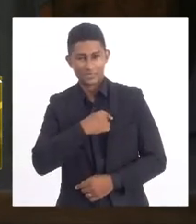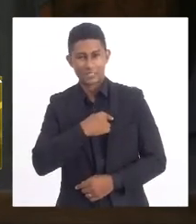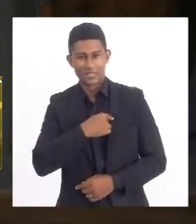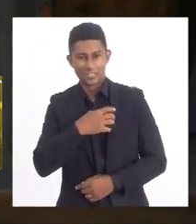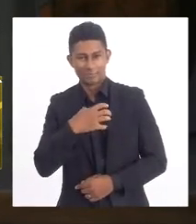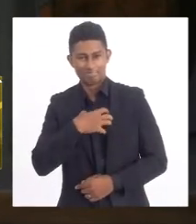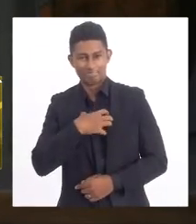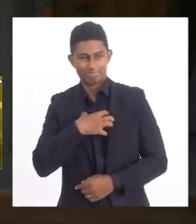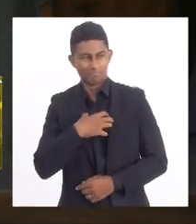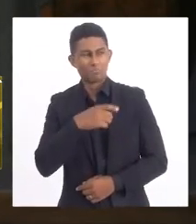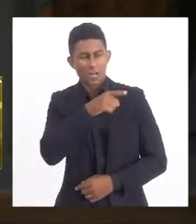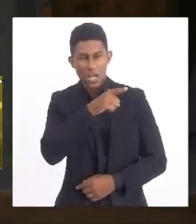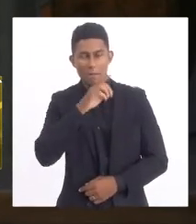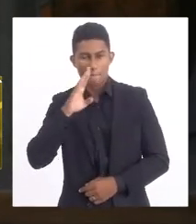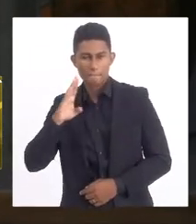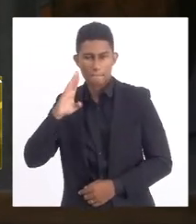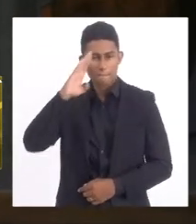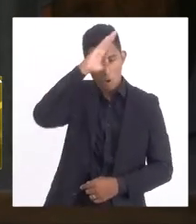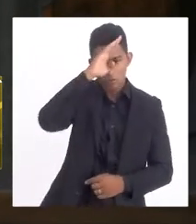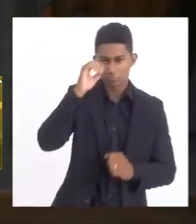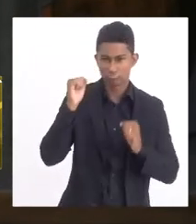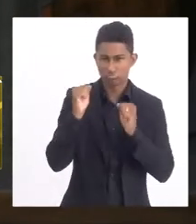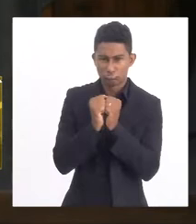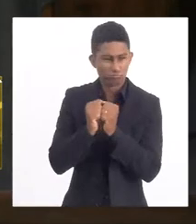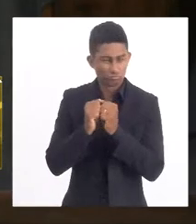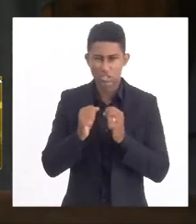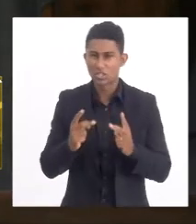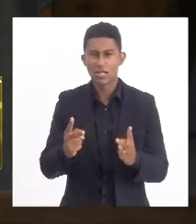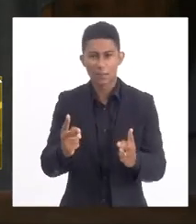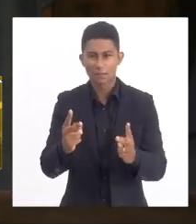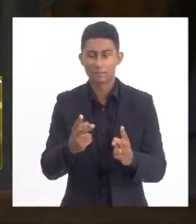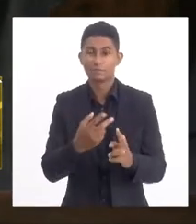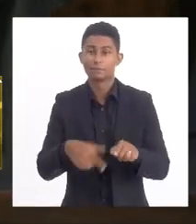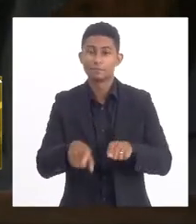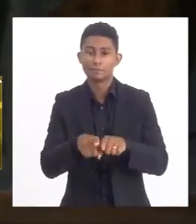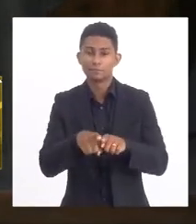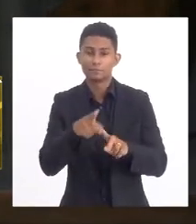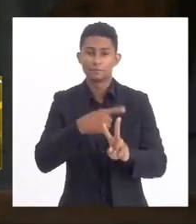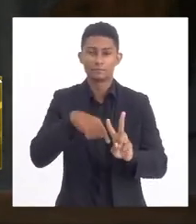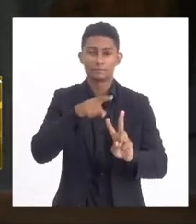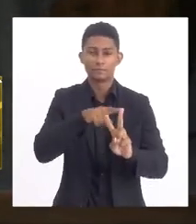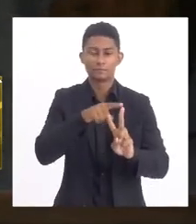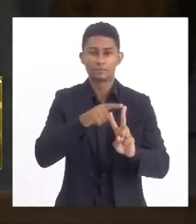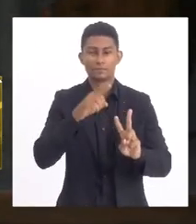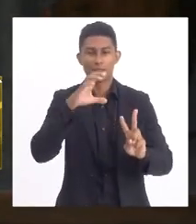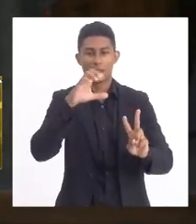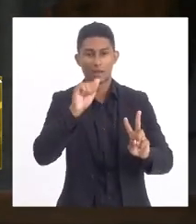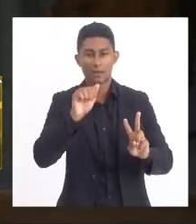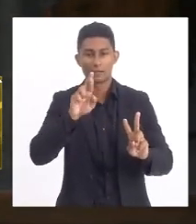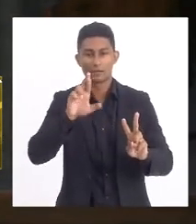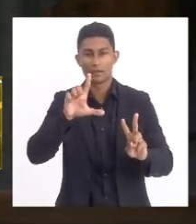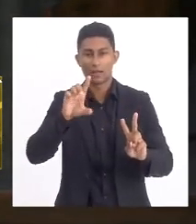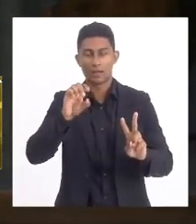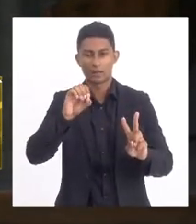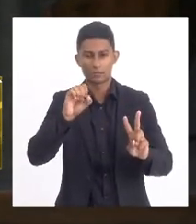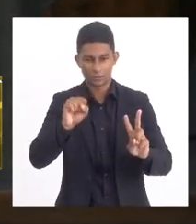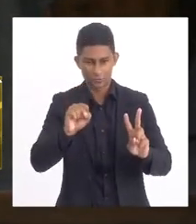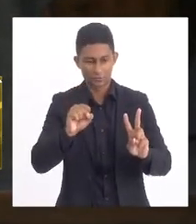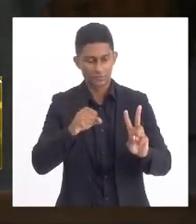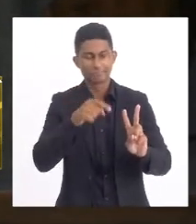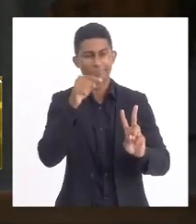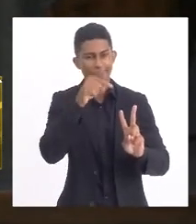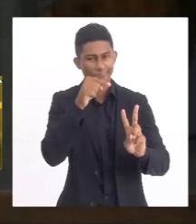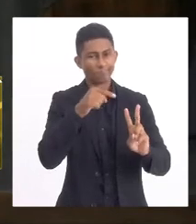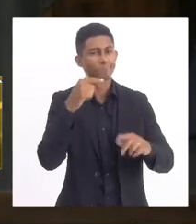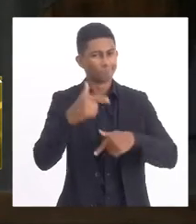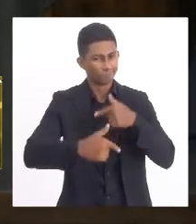raiz o Carlos Alberto de Brito Carlos Alberto Gomes de Brito pelo trabalho que